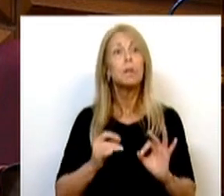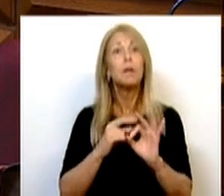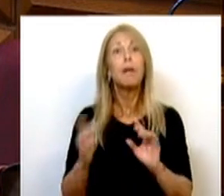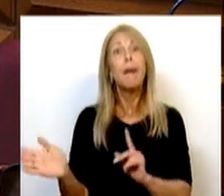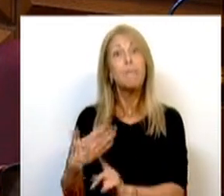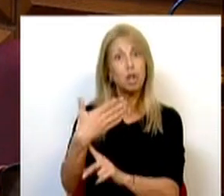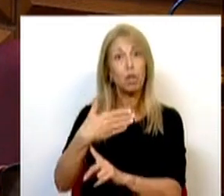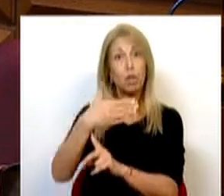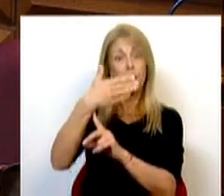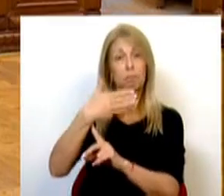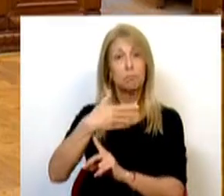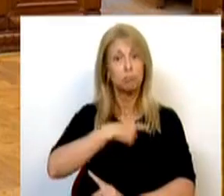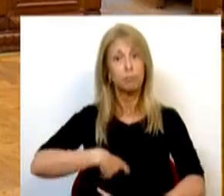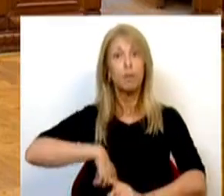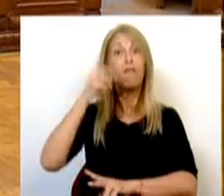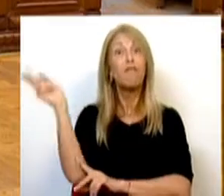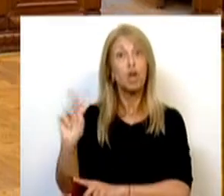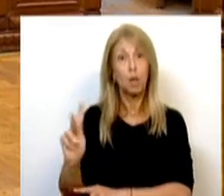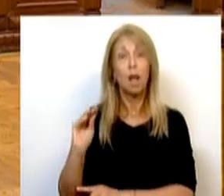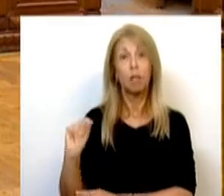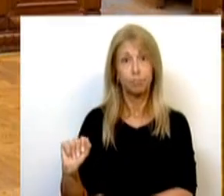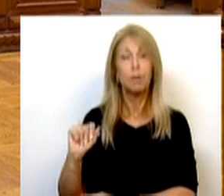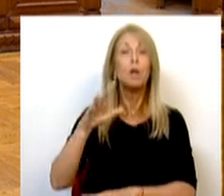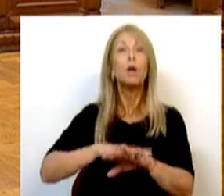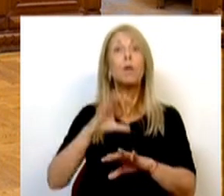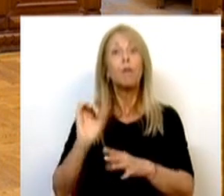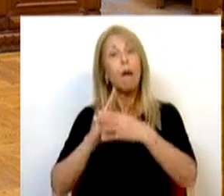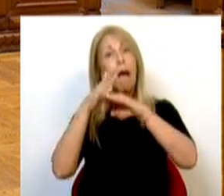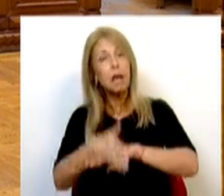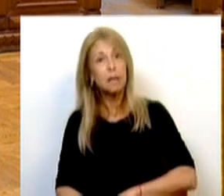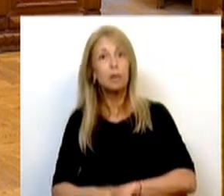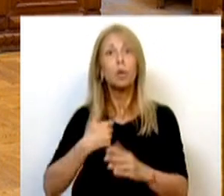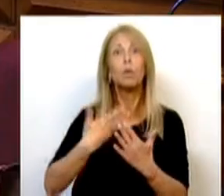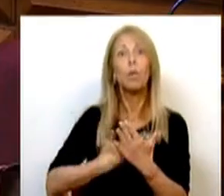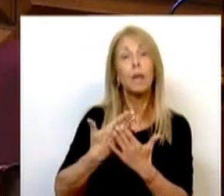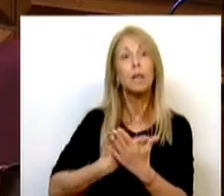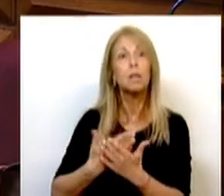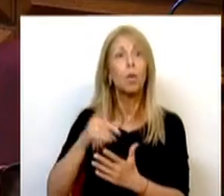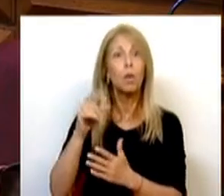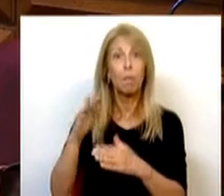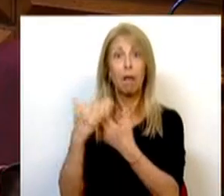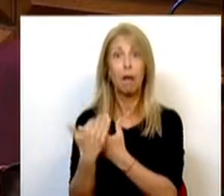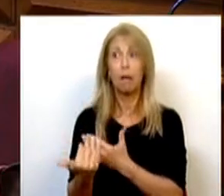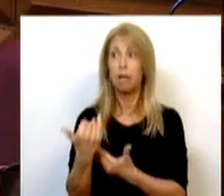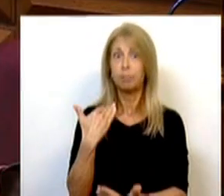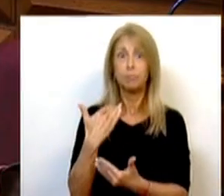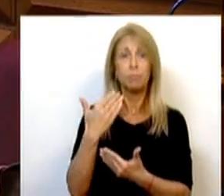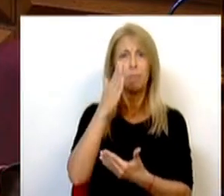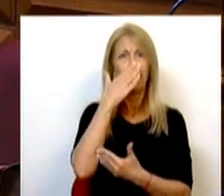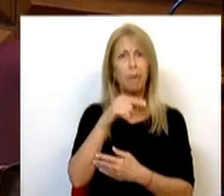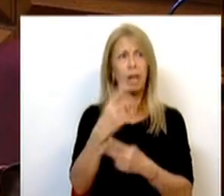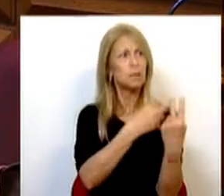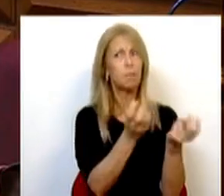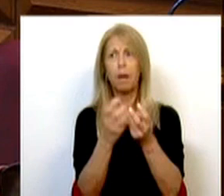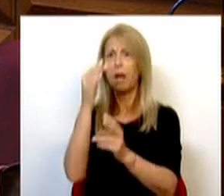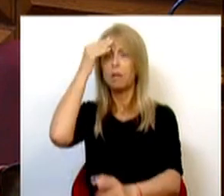relativamente a este problema que é de acesso à documentação, como também a carta que recebemos do embaixador, porque parece que aqui as bancadas já esqueceram do que